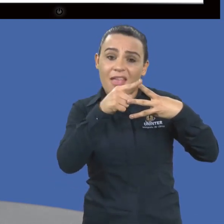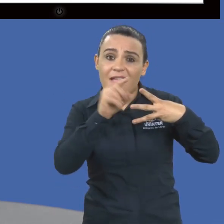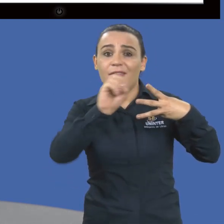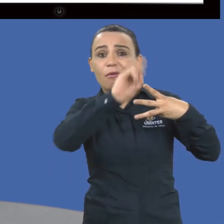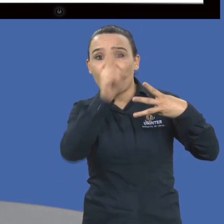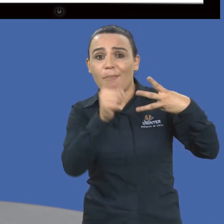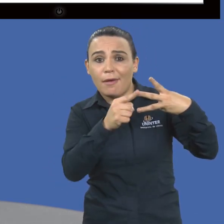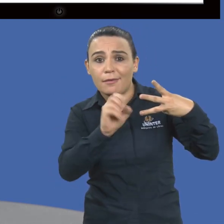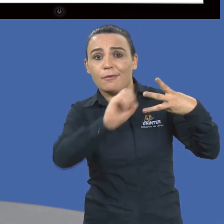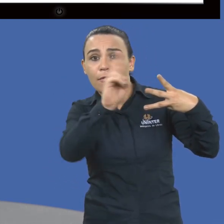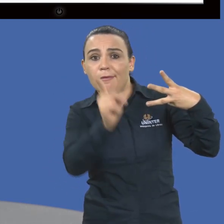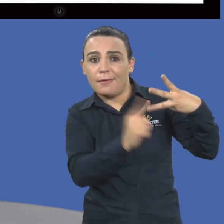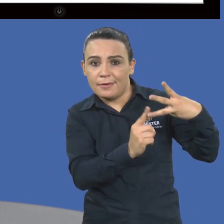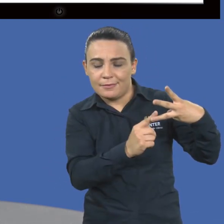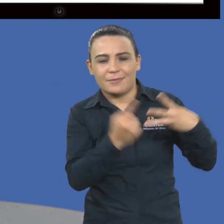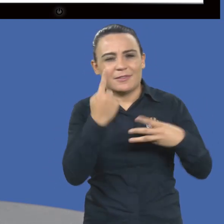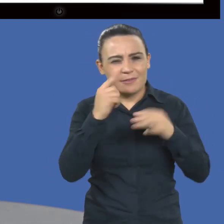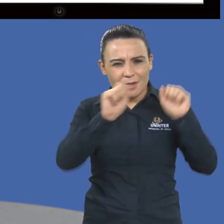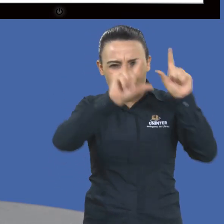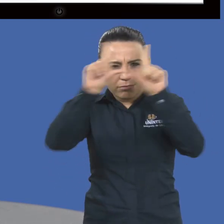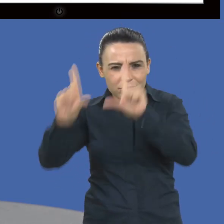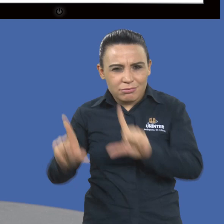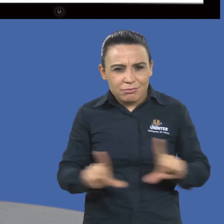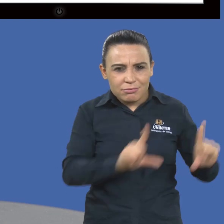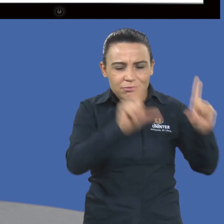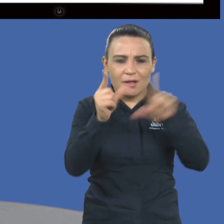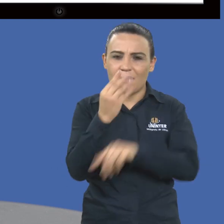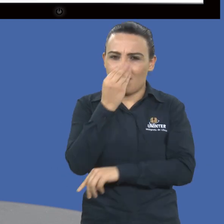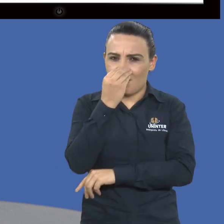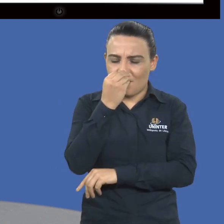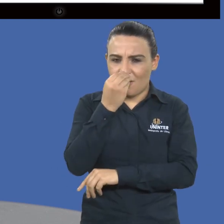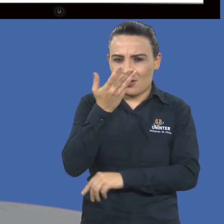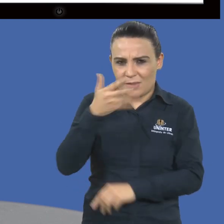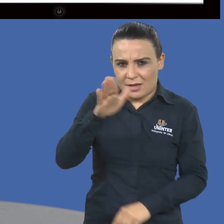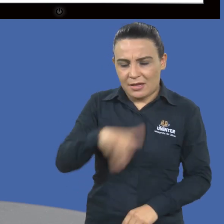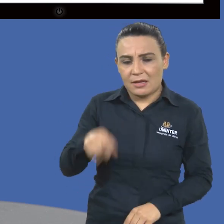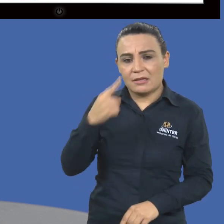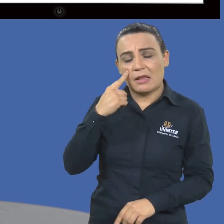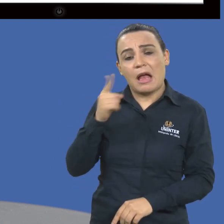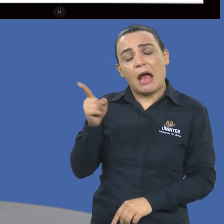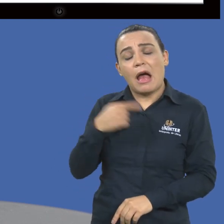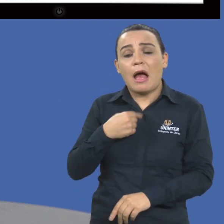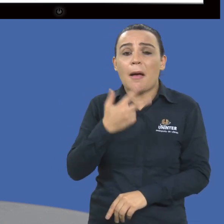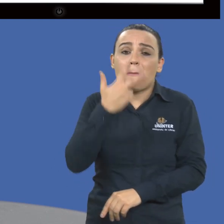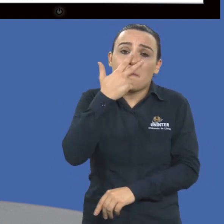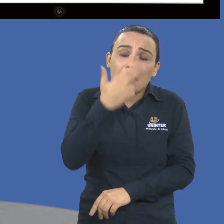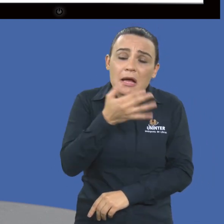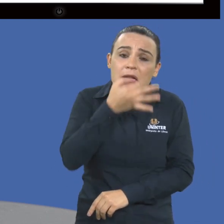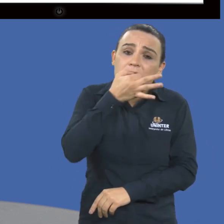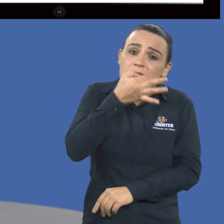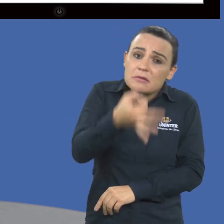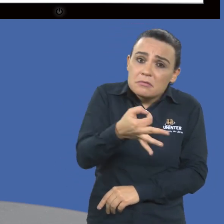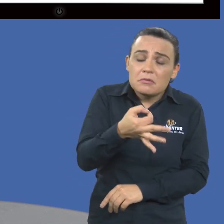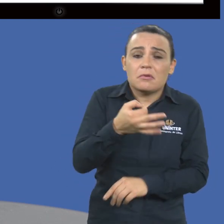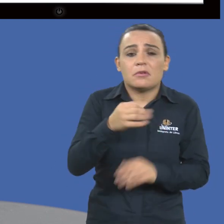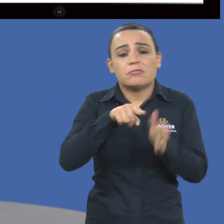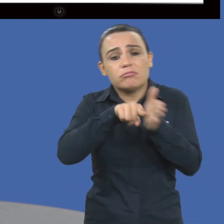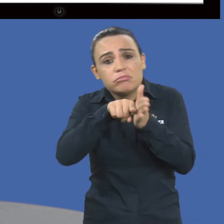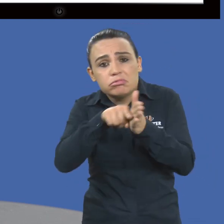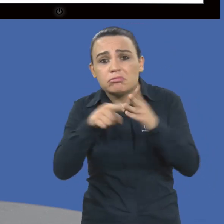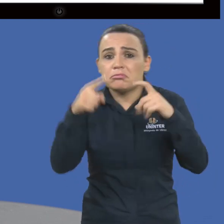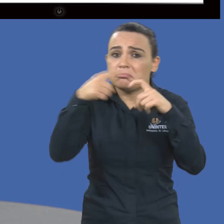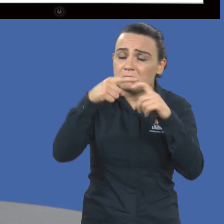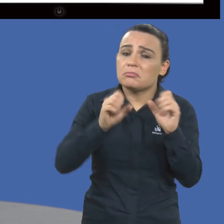estão sendo mostradas na tela, e eu só dizer, olha, tem uma